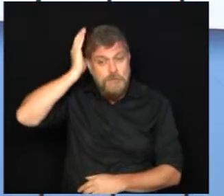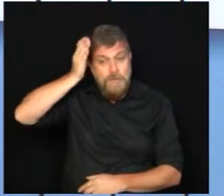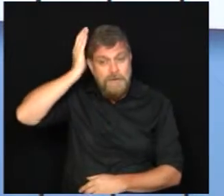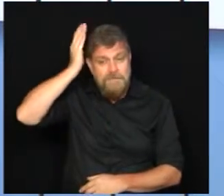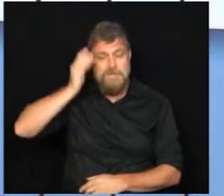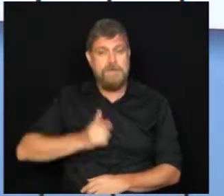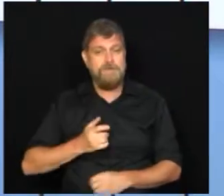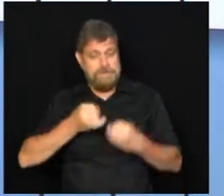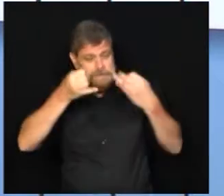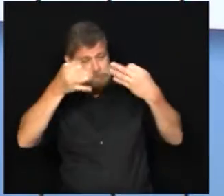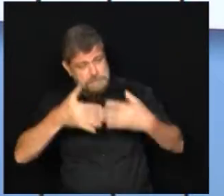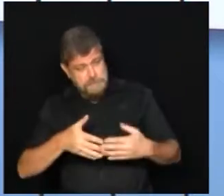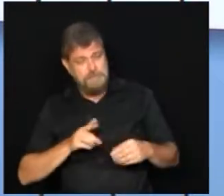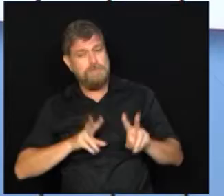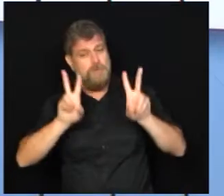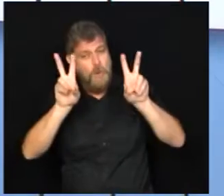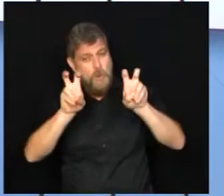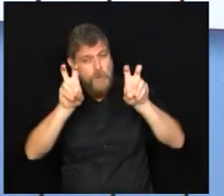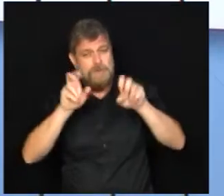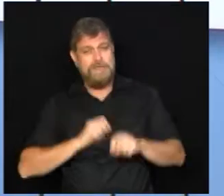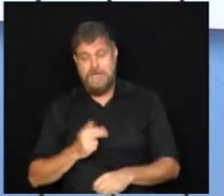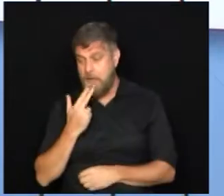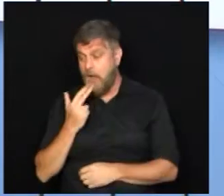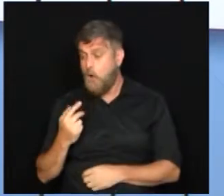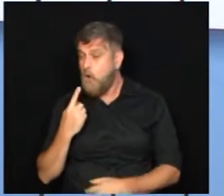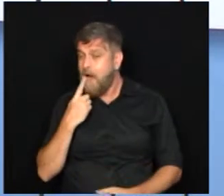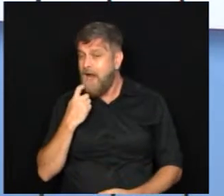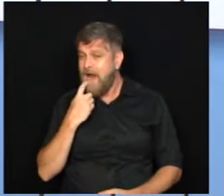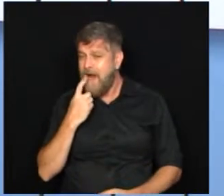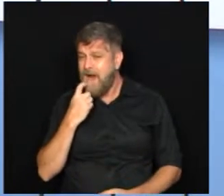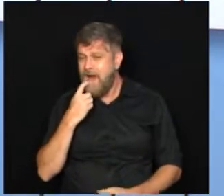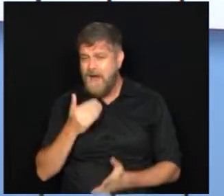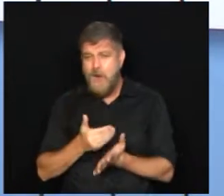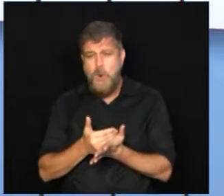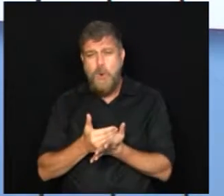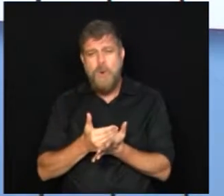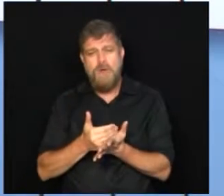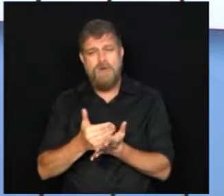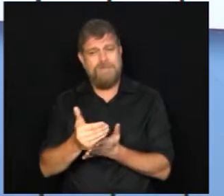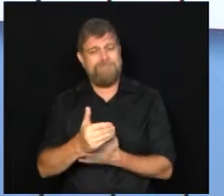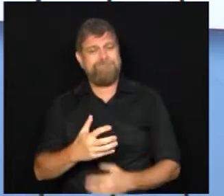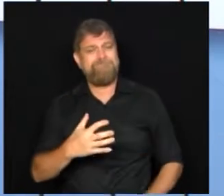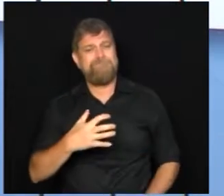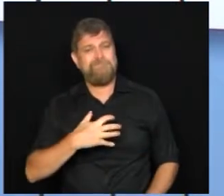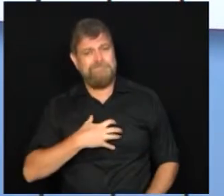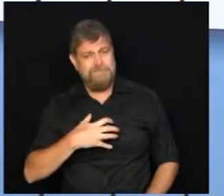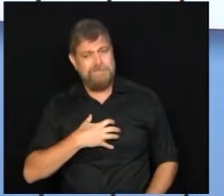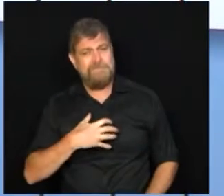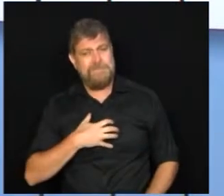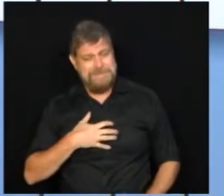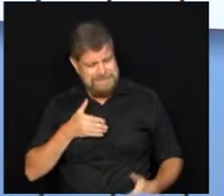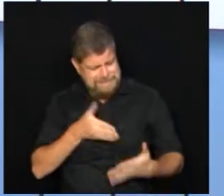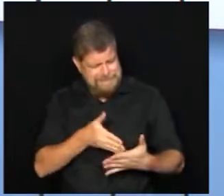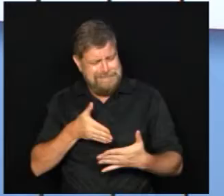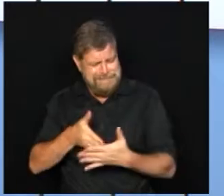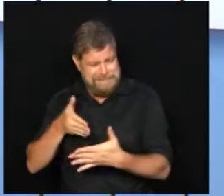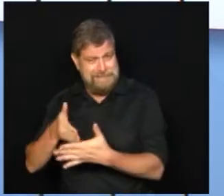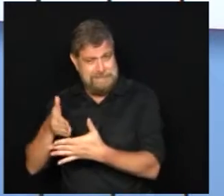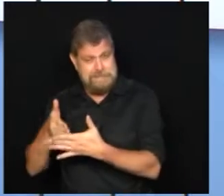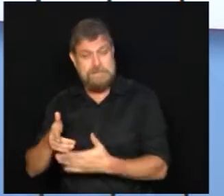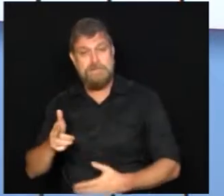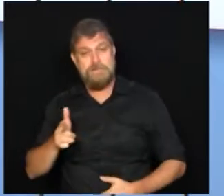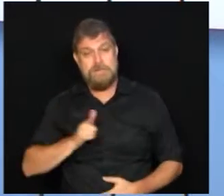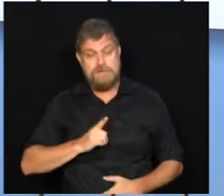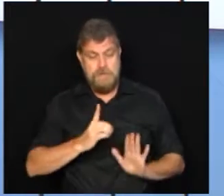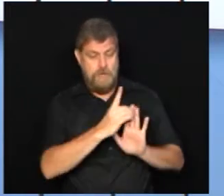que justamente falou sobre a questão da fase vermelha que começou aí de uma maneira bem restrita e que